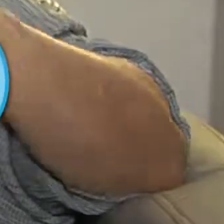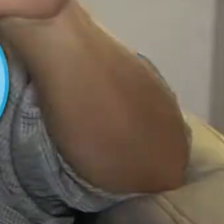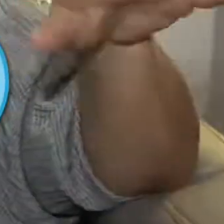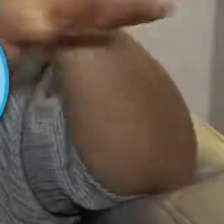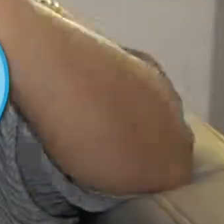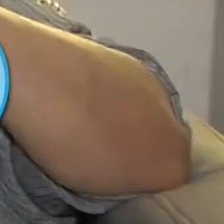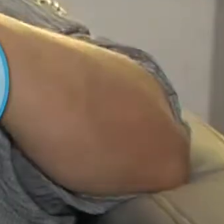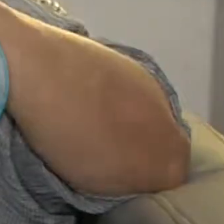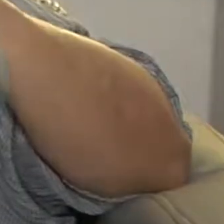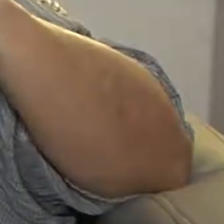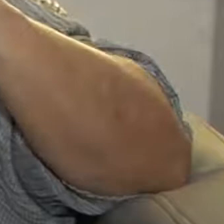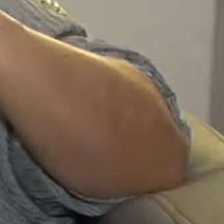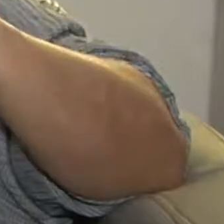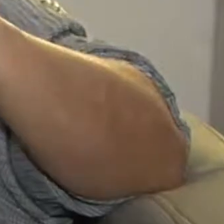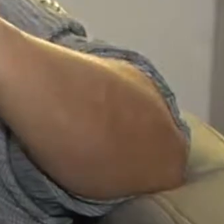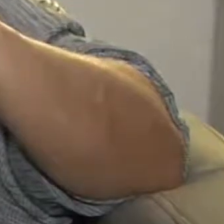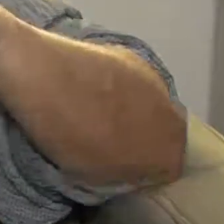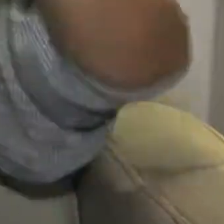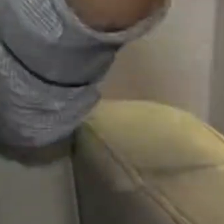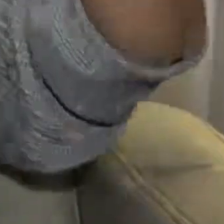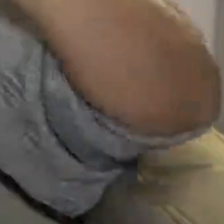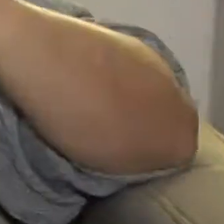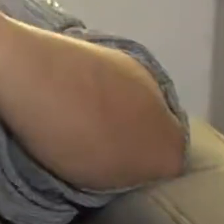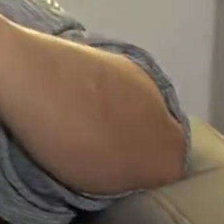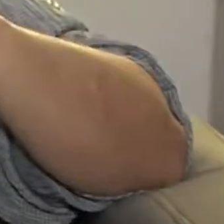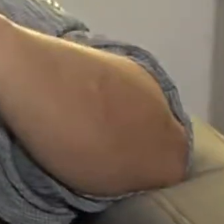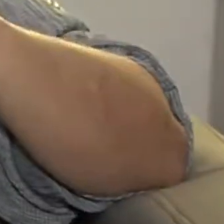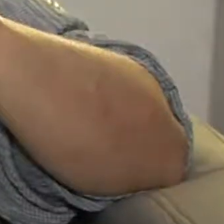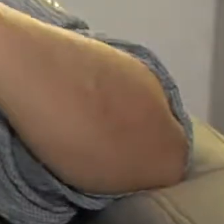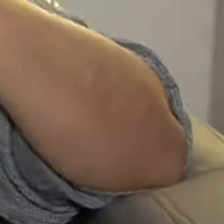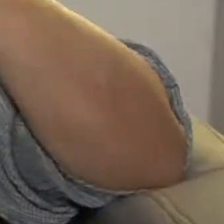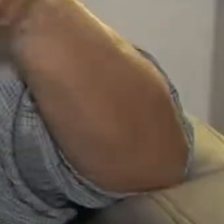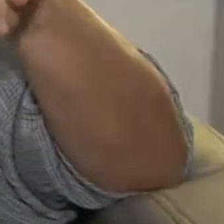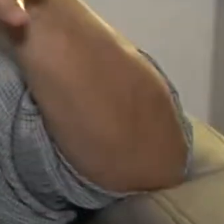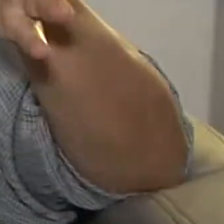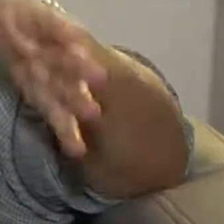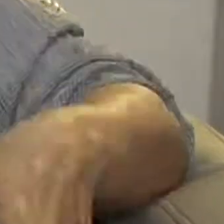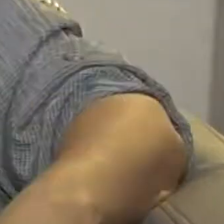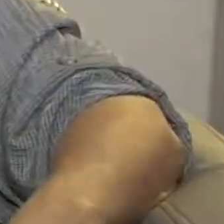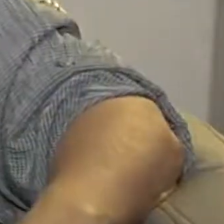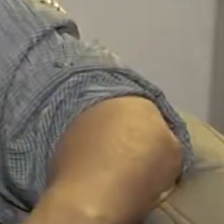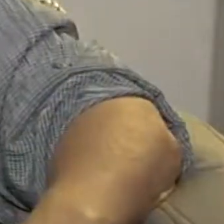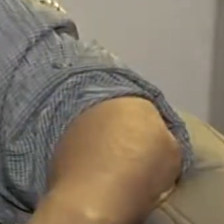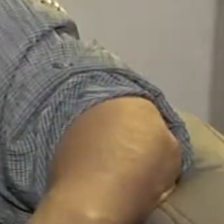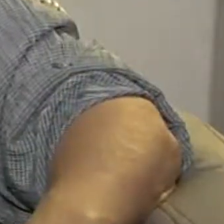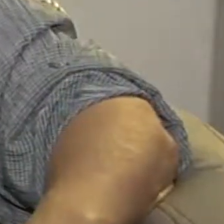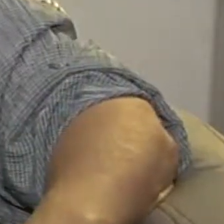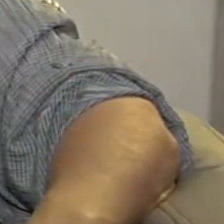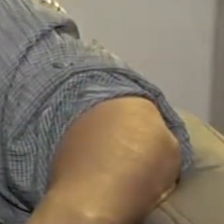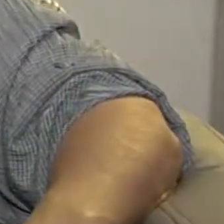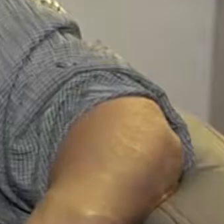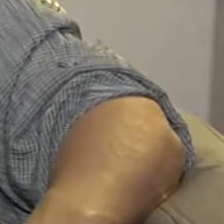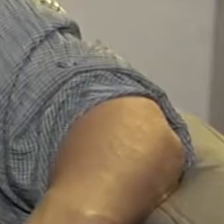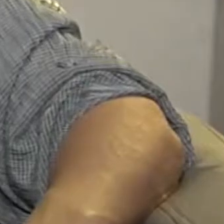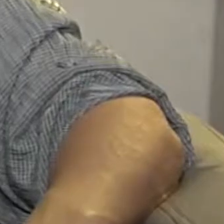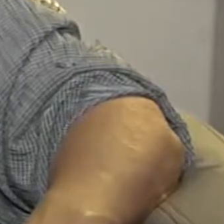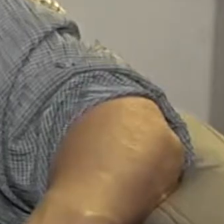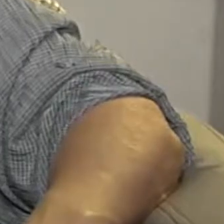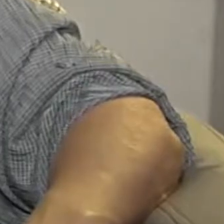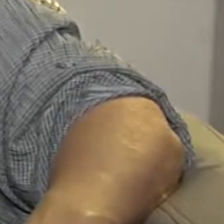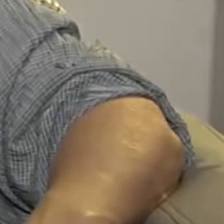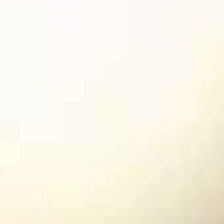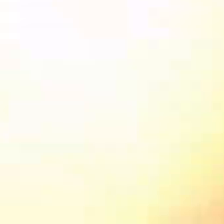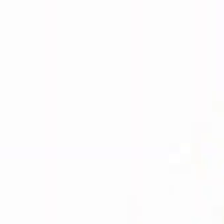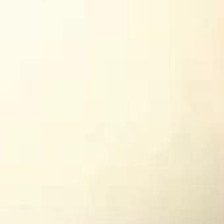velhinho acorda no meio da noite, você encontra ele comendo. Sim, vai diminuindo o sono 3 e sono reino na